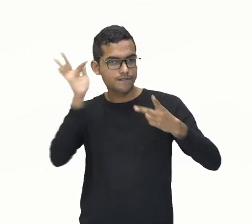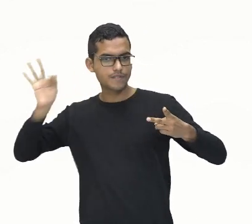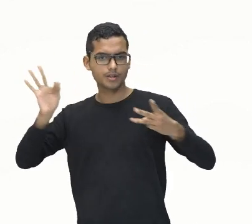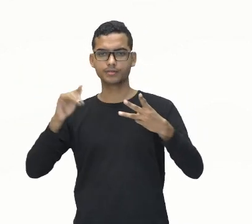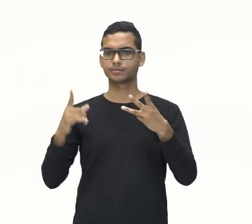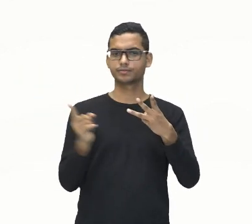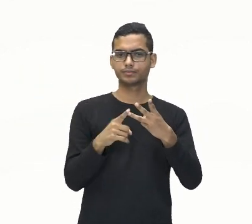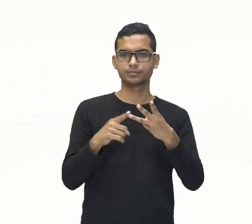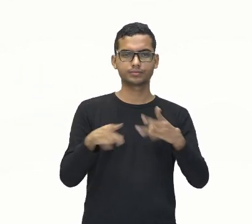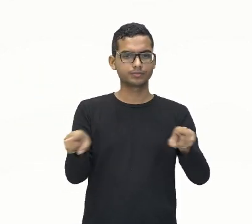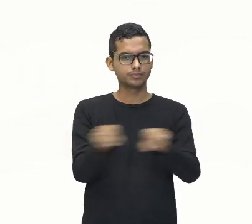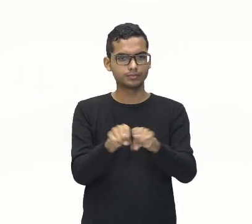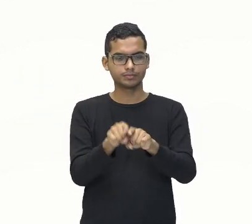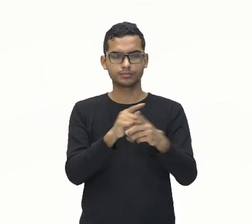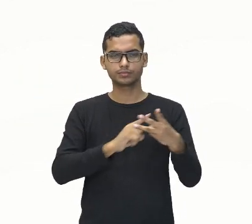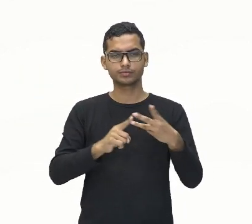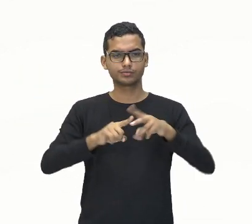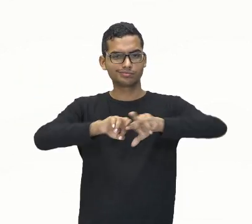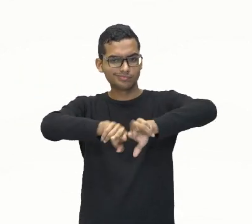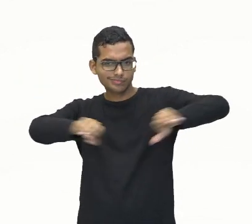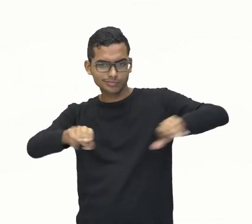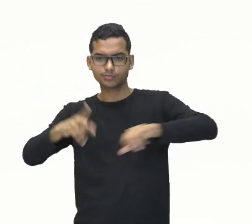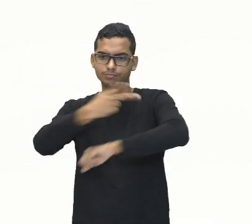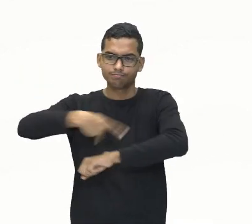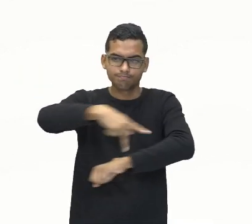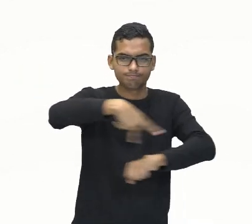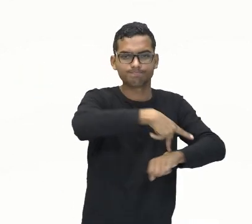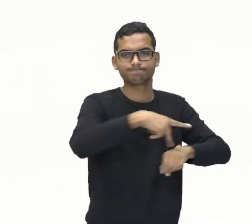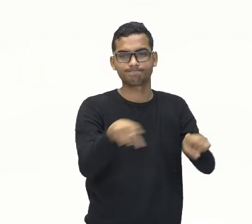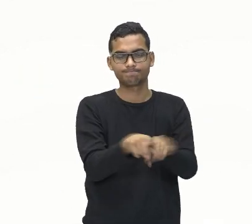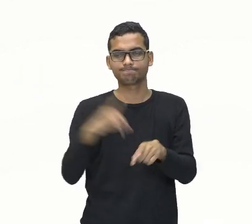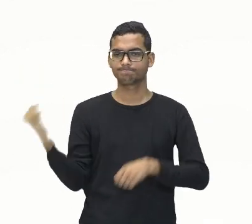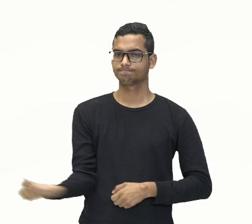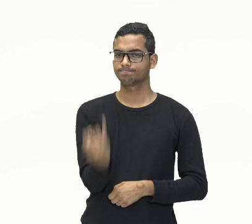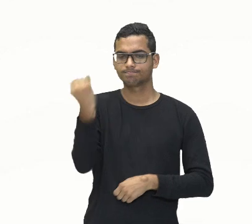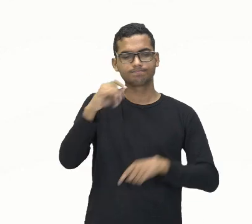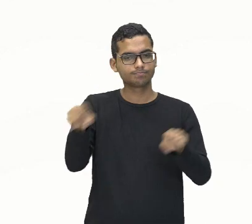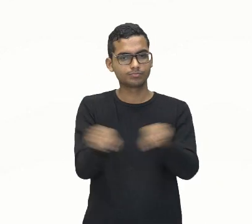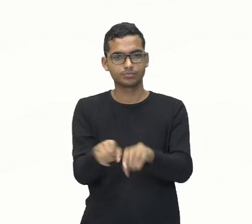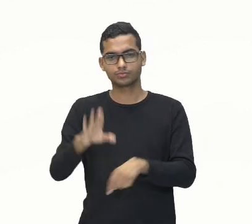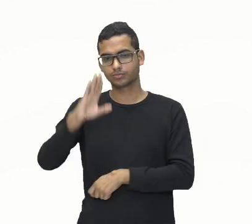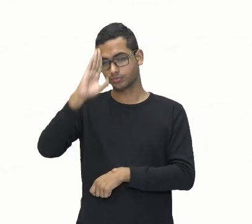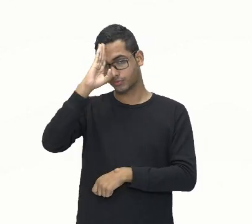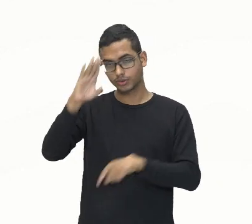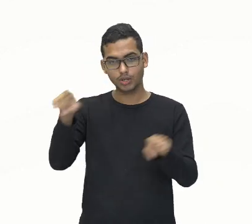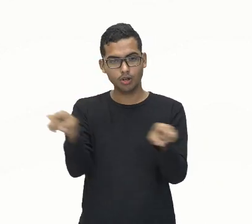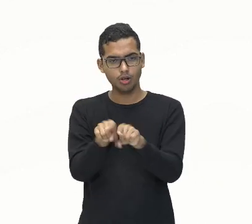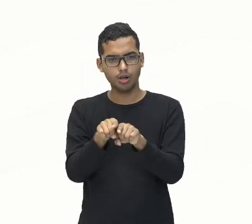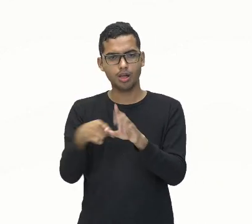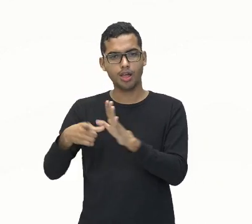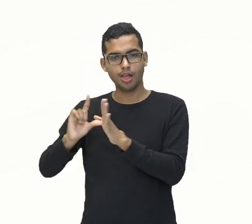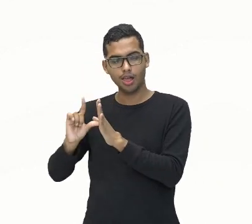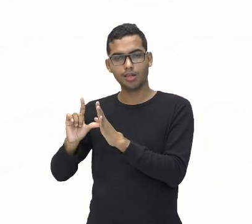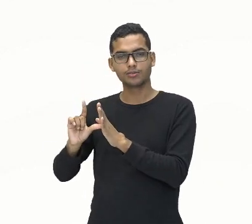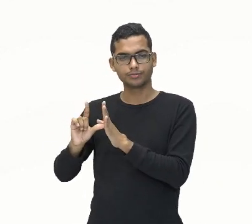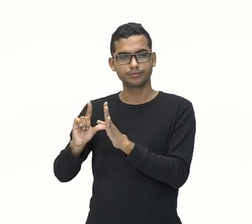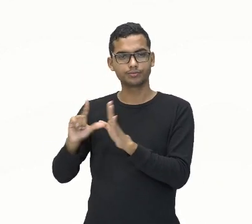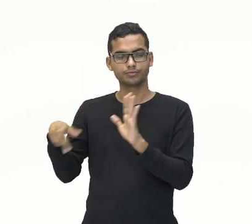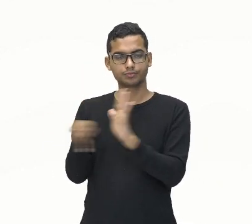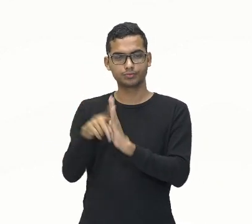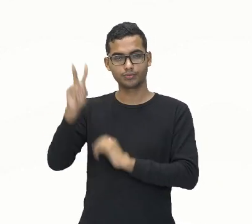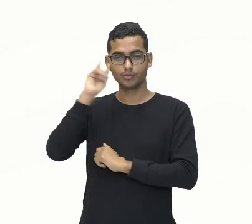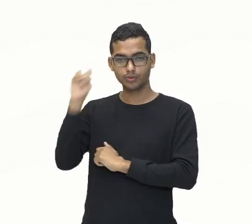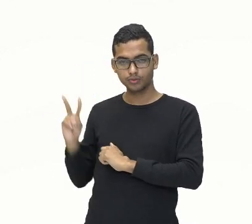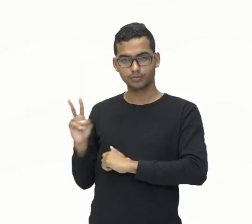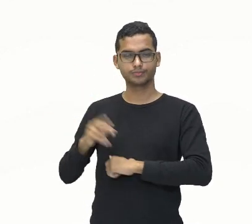parte, nós vemos vários países que são muito importantes, inclusive, óbvio, aqueles que fizeram parte de sua história,